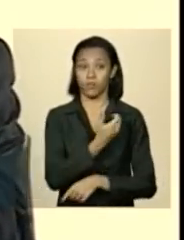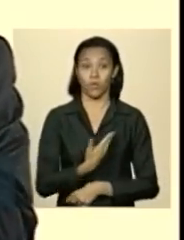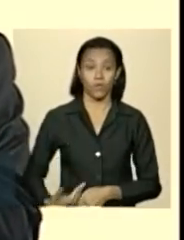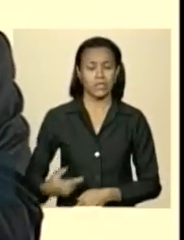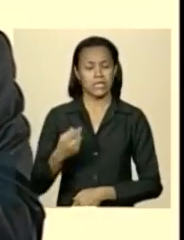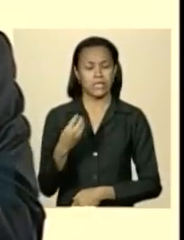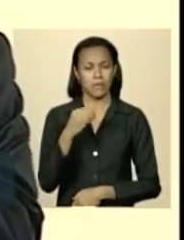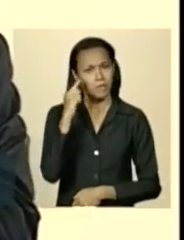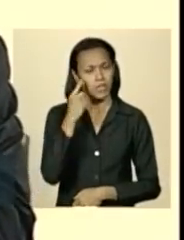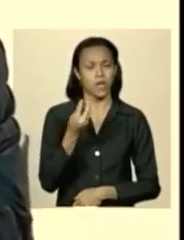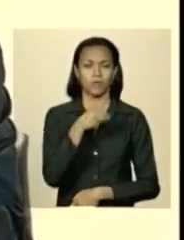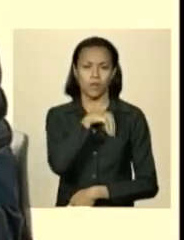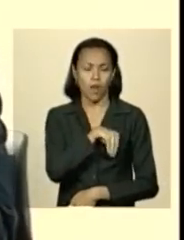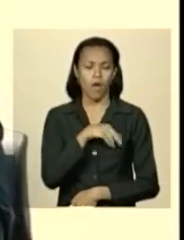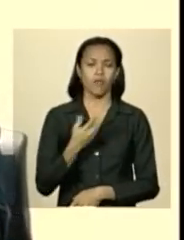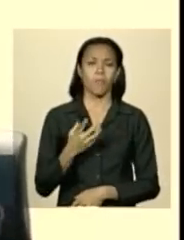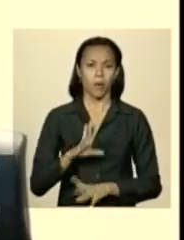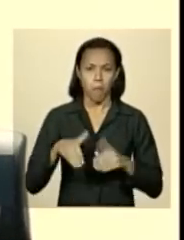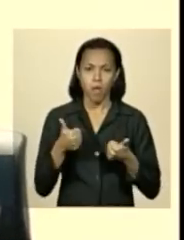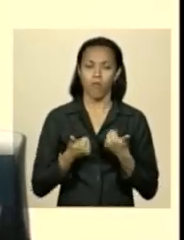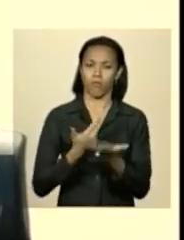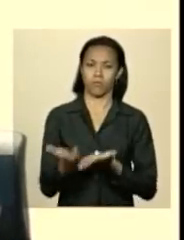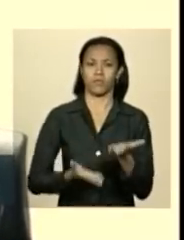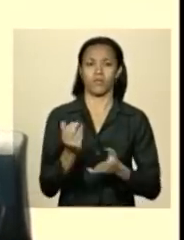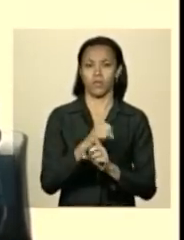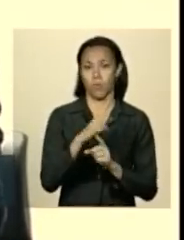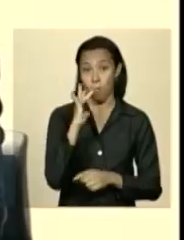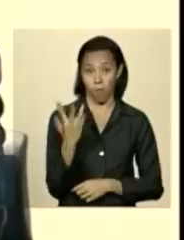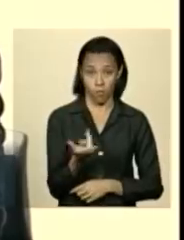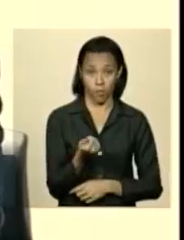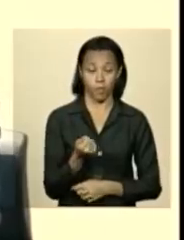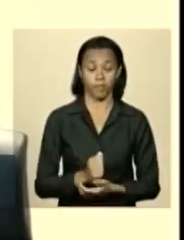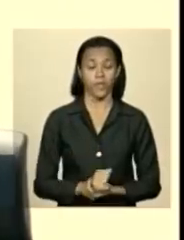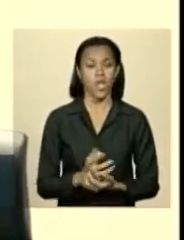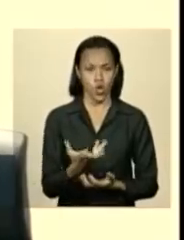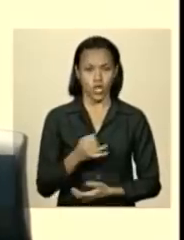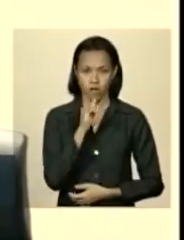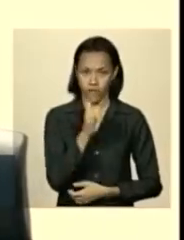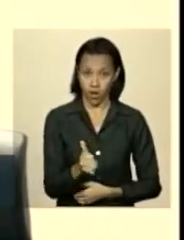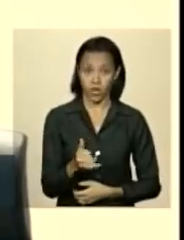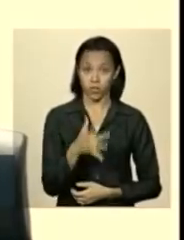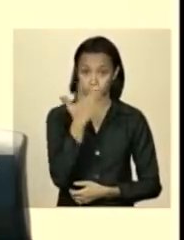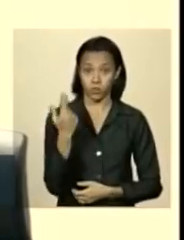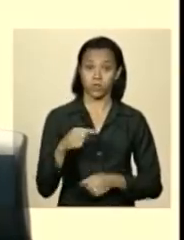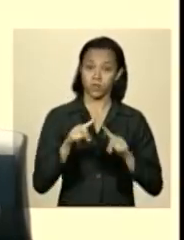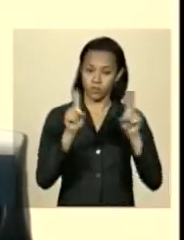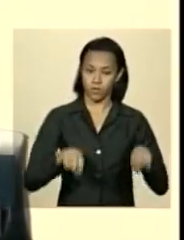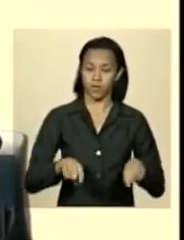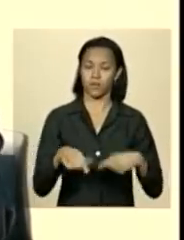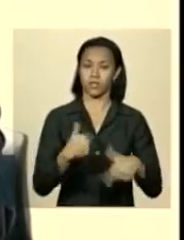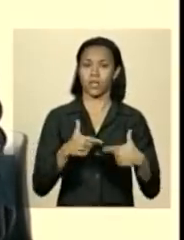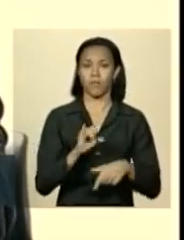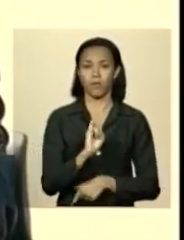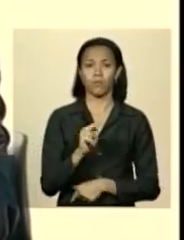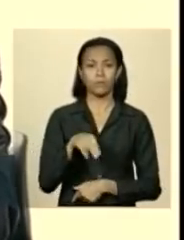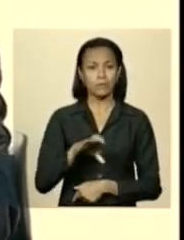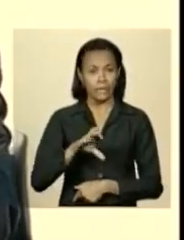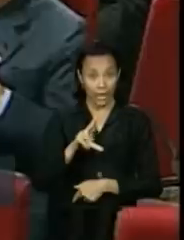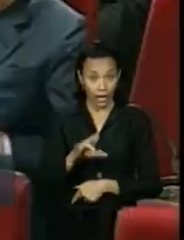salário para atender bem a população Então eu queria dizer aos servidores do INCRA que nós temos